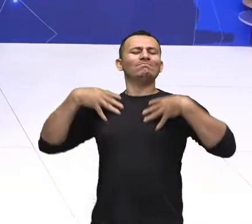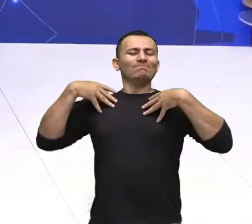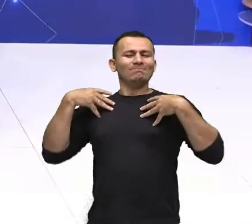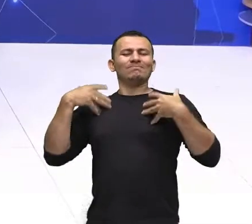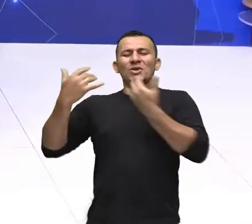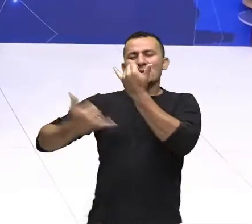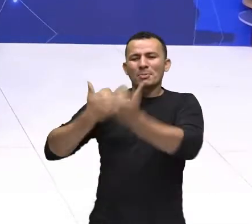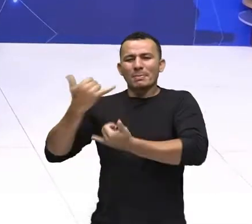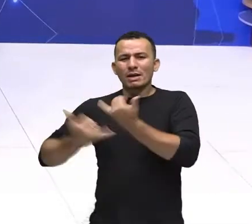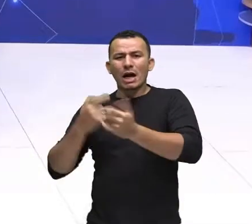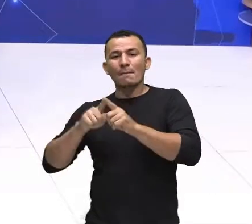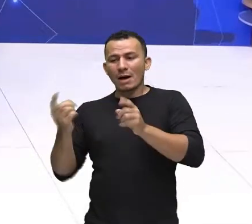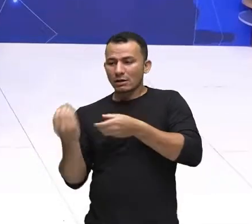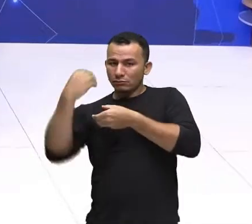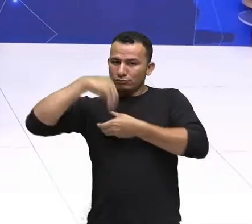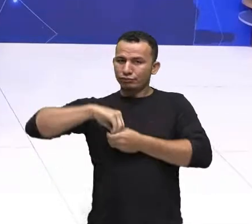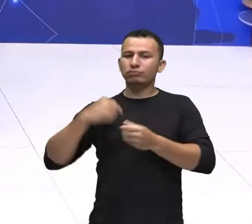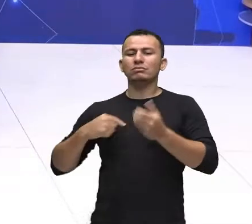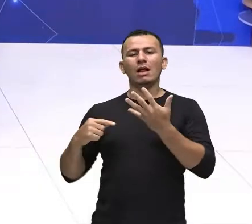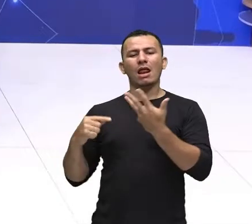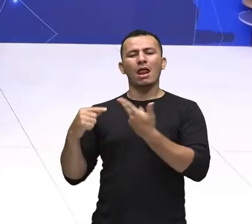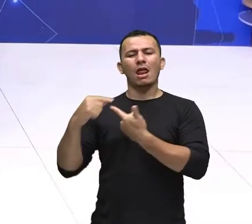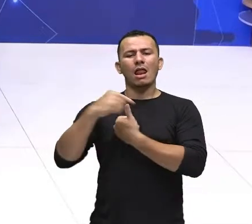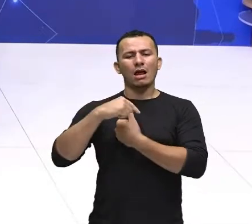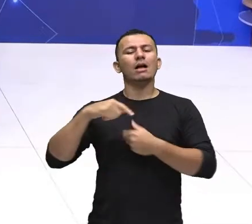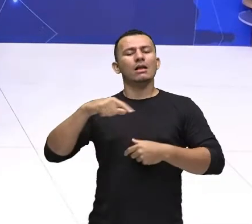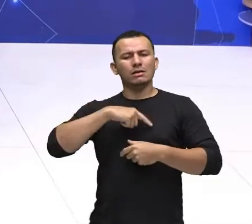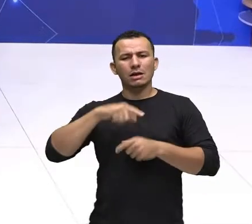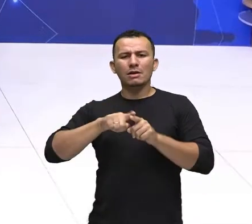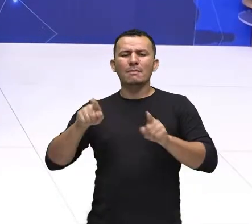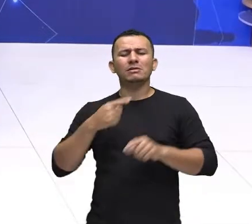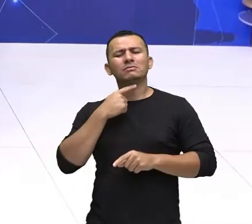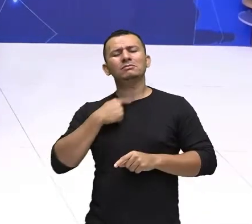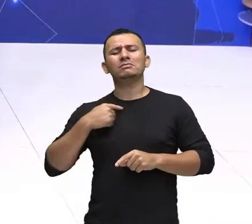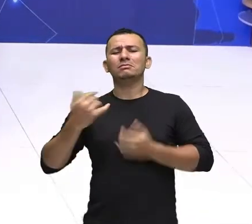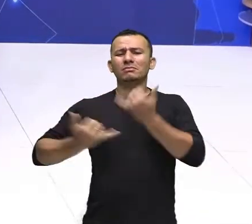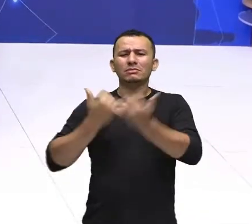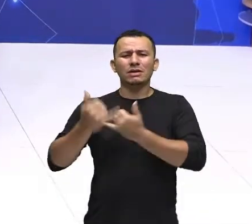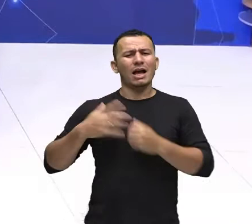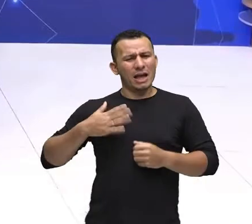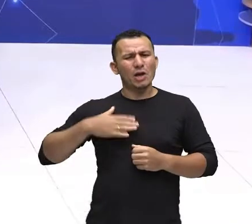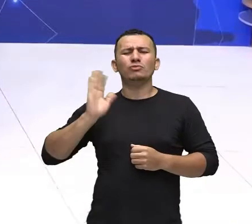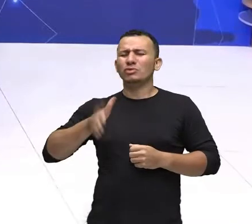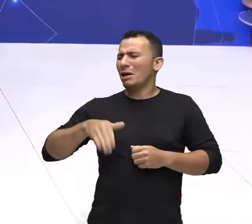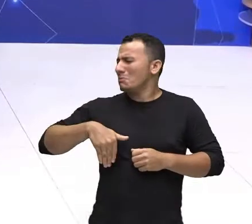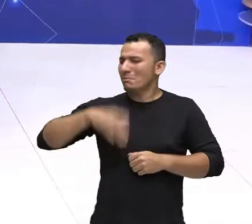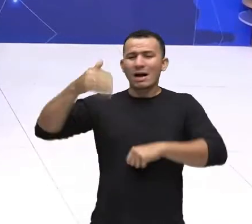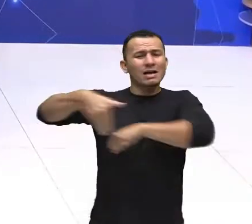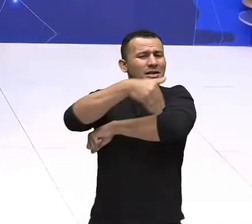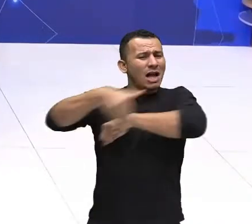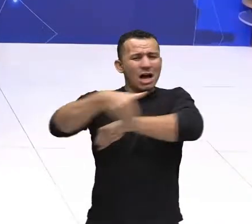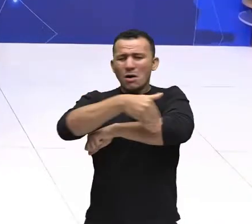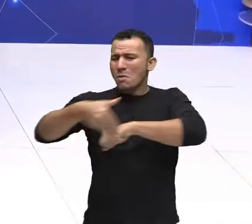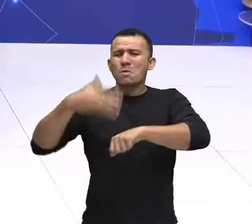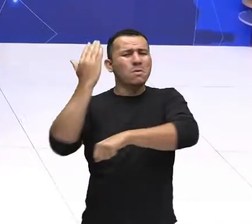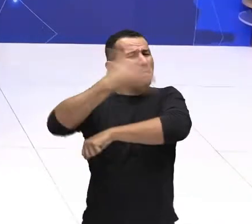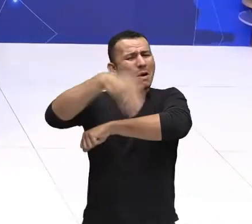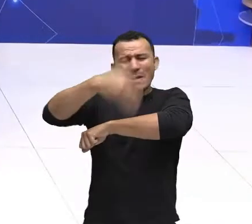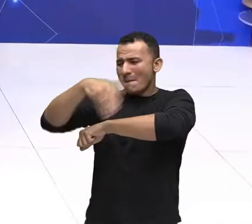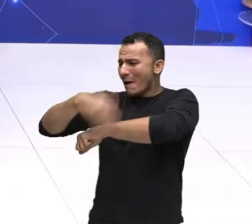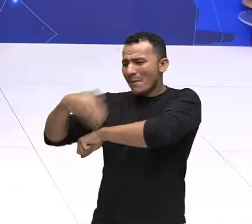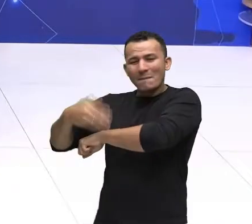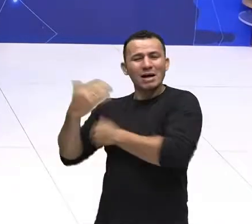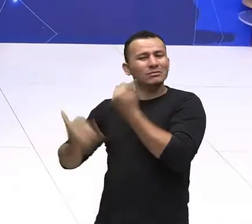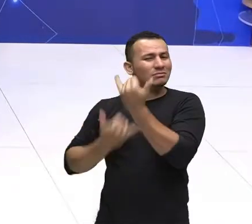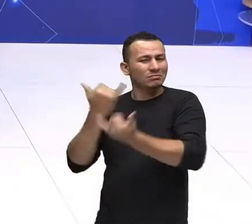tudo está incutido, né? Tem toda essa referência, mas a gente faz pelo brincar. E eu brinquei muito na rua, brinquei muito com os meus